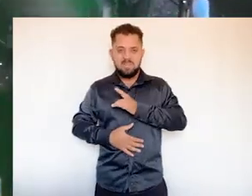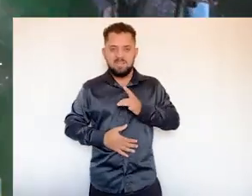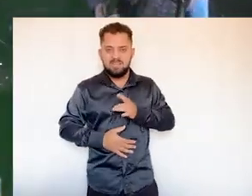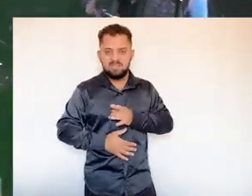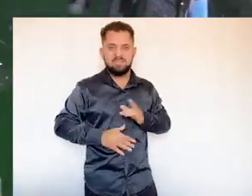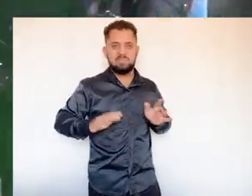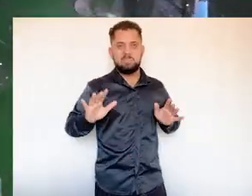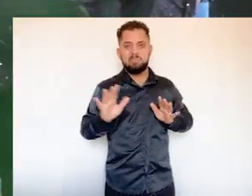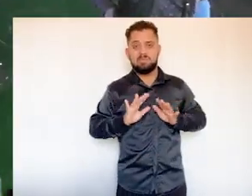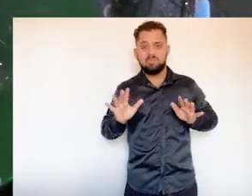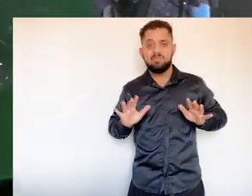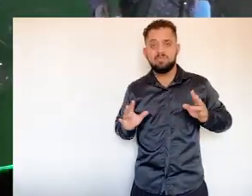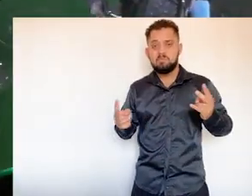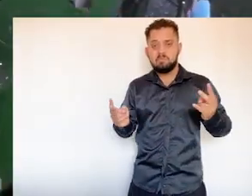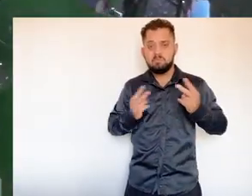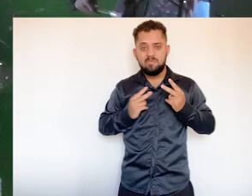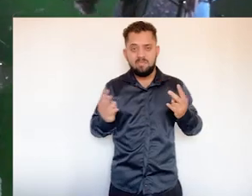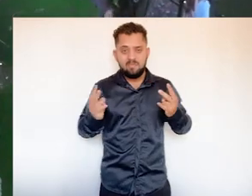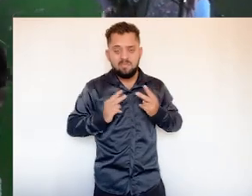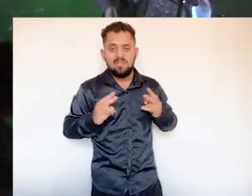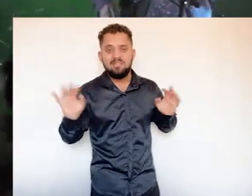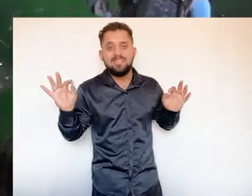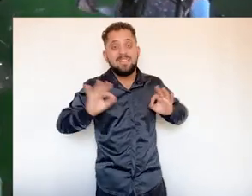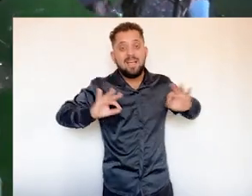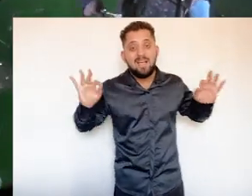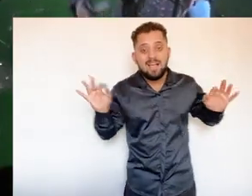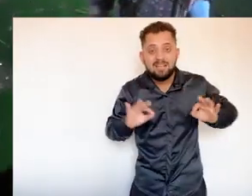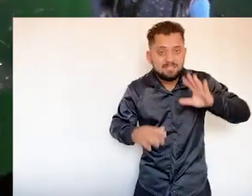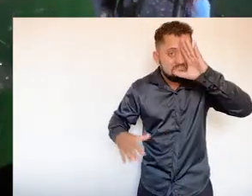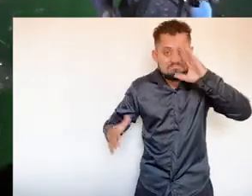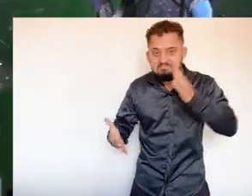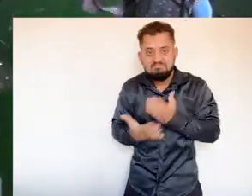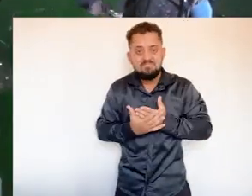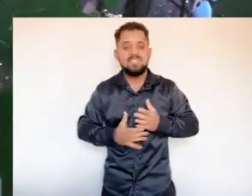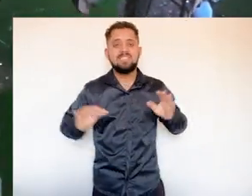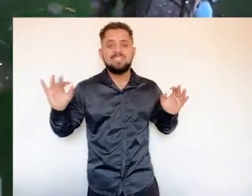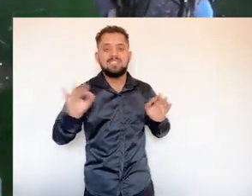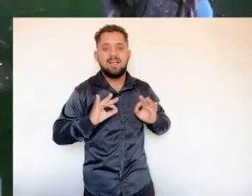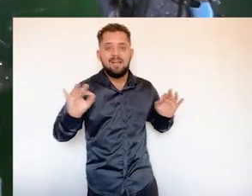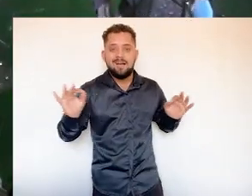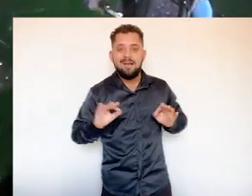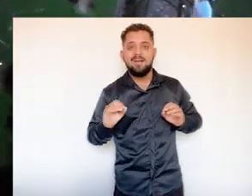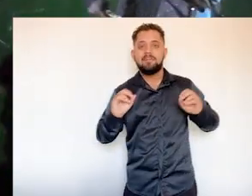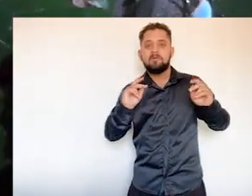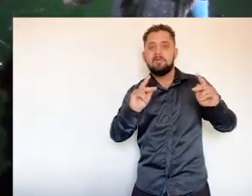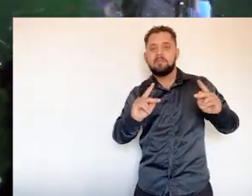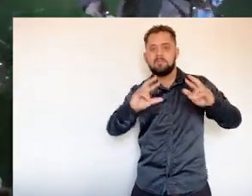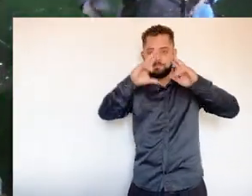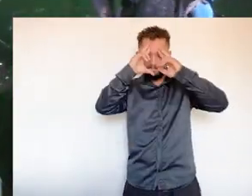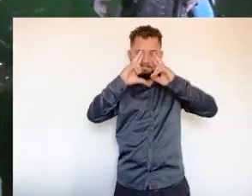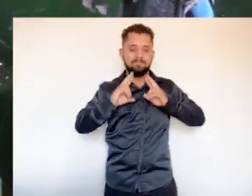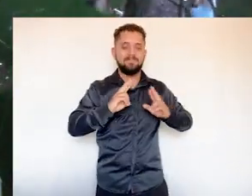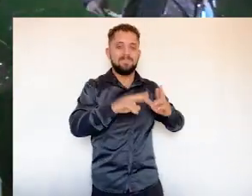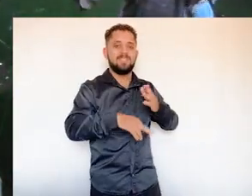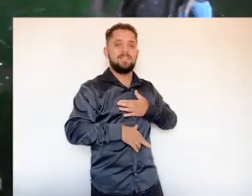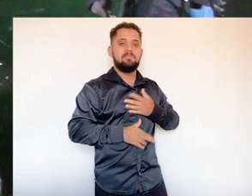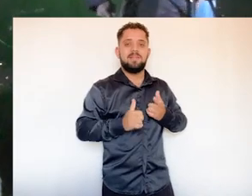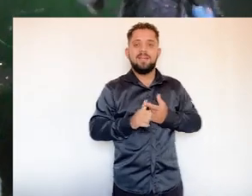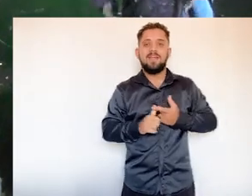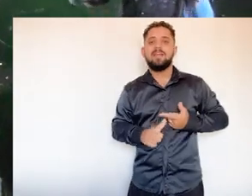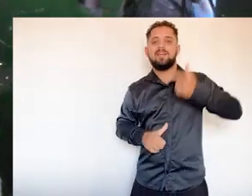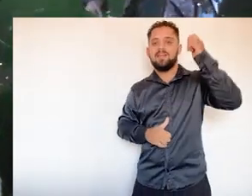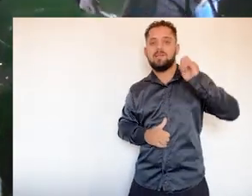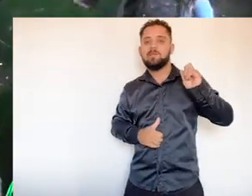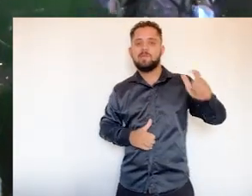vê, porque você não crê, que a nossa vantagem é ter coragem pra